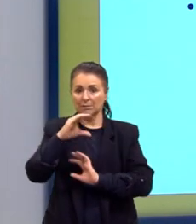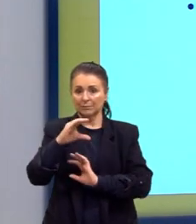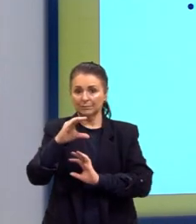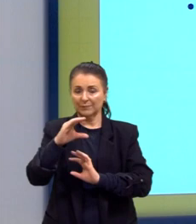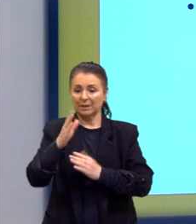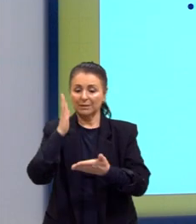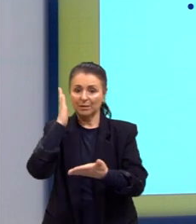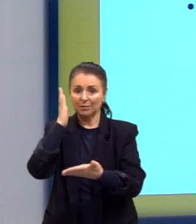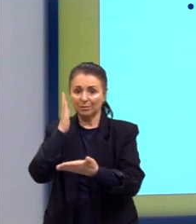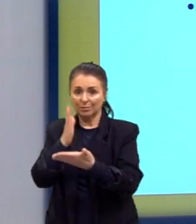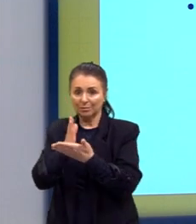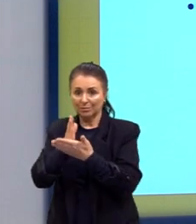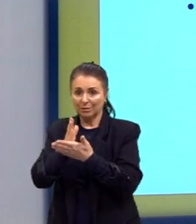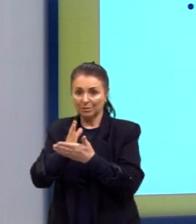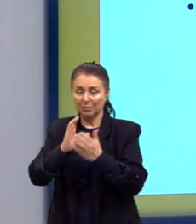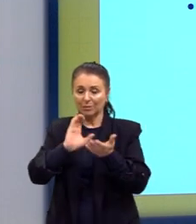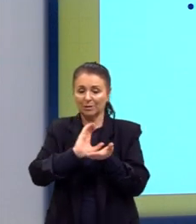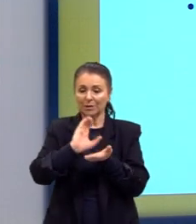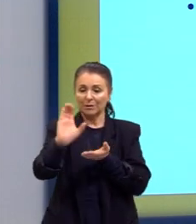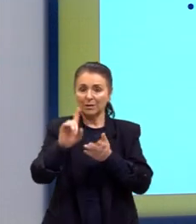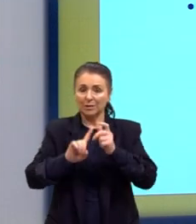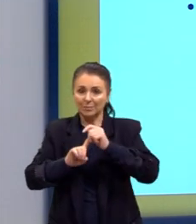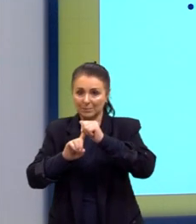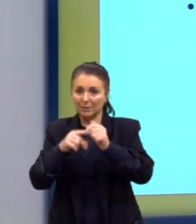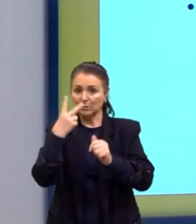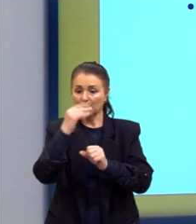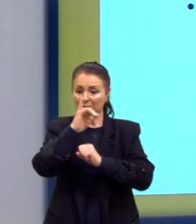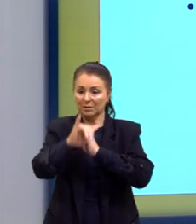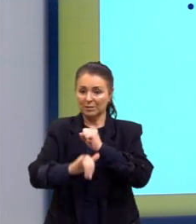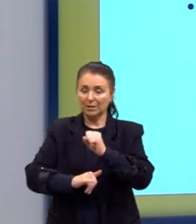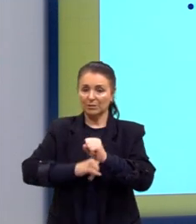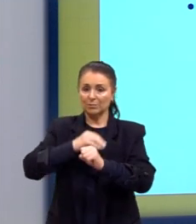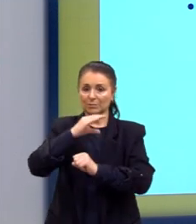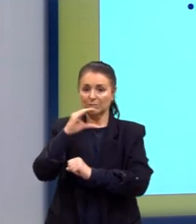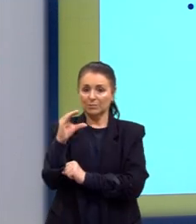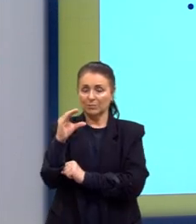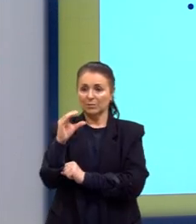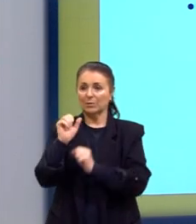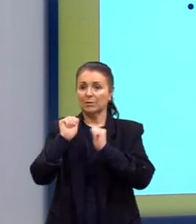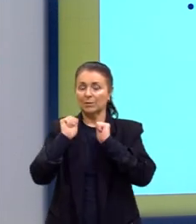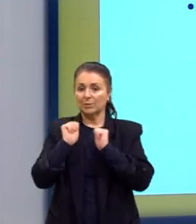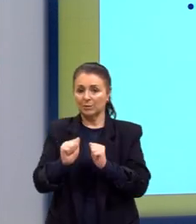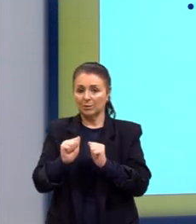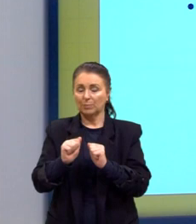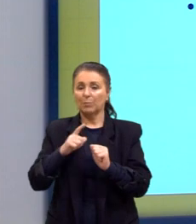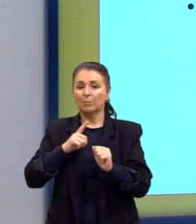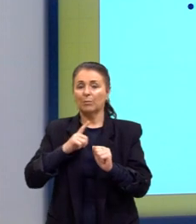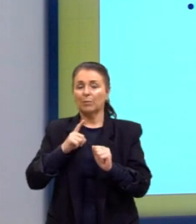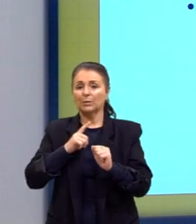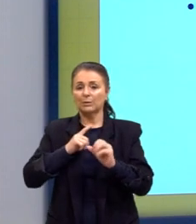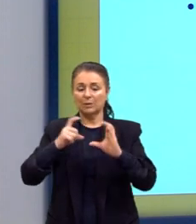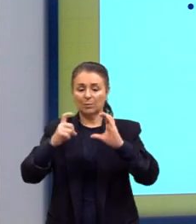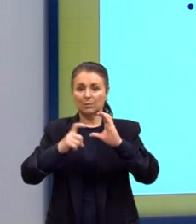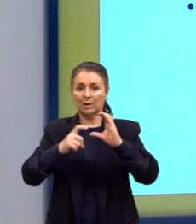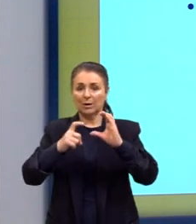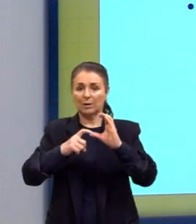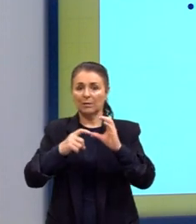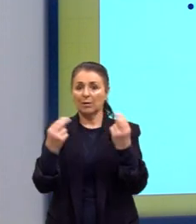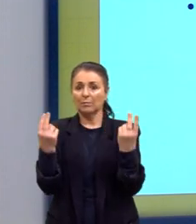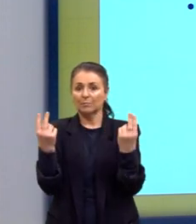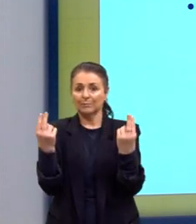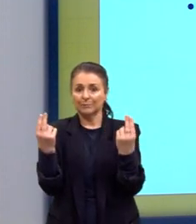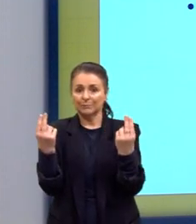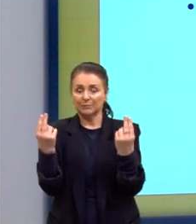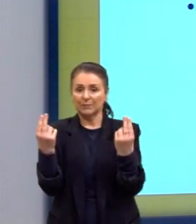vai estar em na cadeia principal entre dois átomos de carbono Então ela pode ser homogênea ou heterogênea ou homogênea